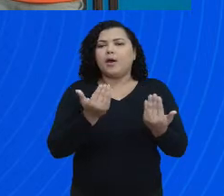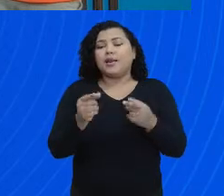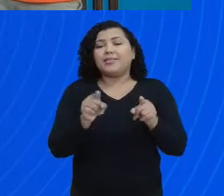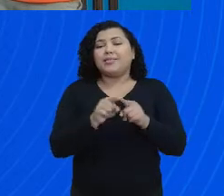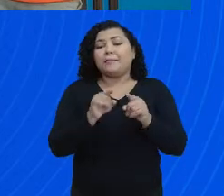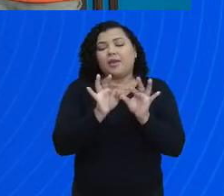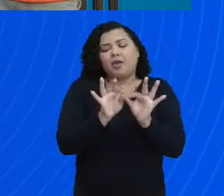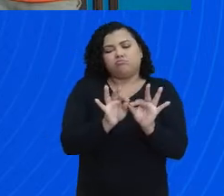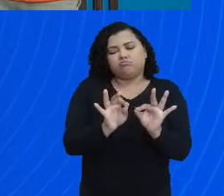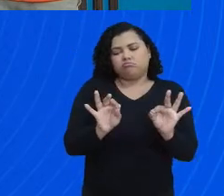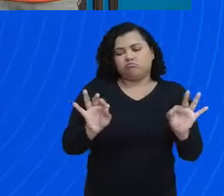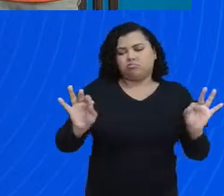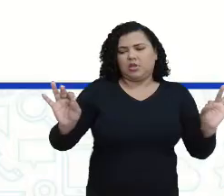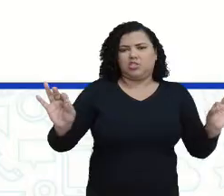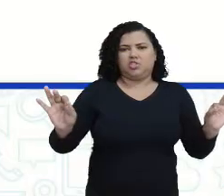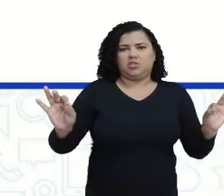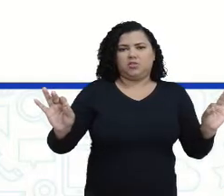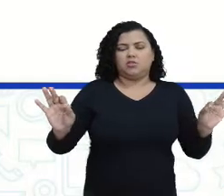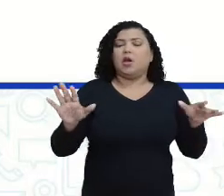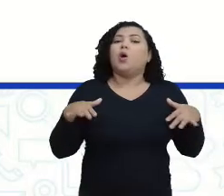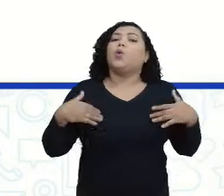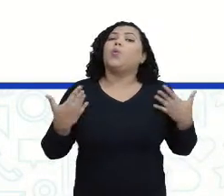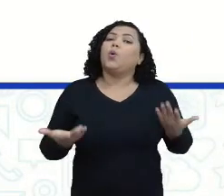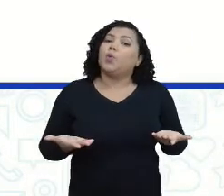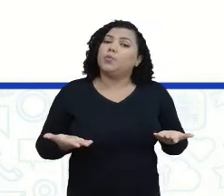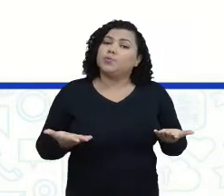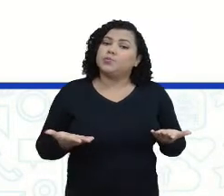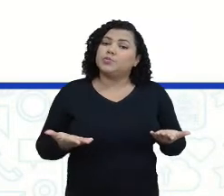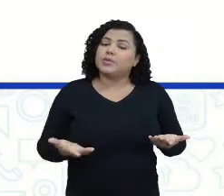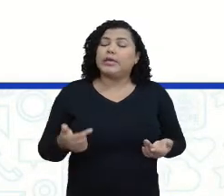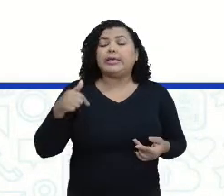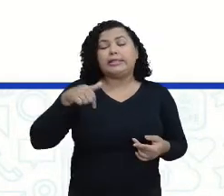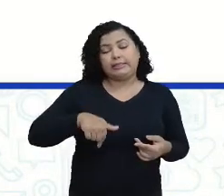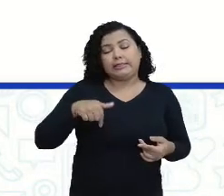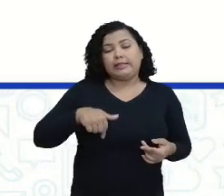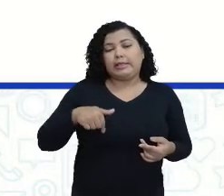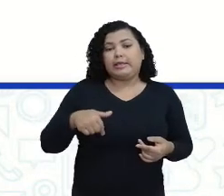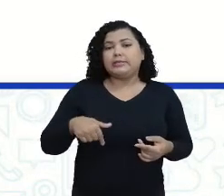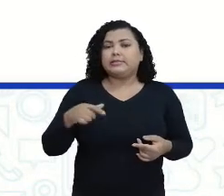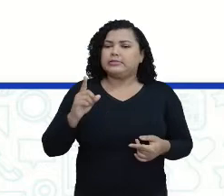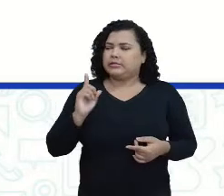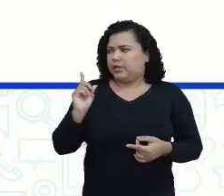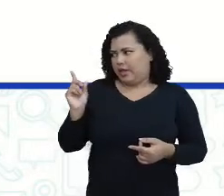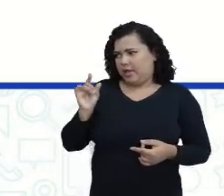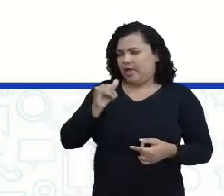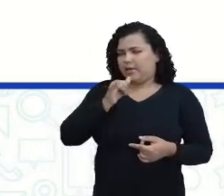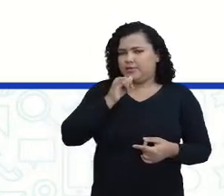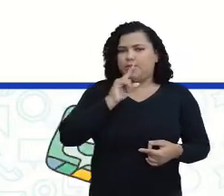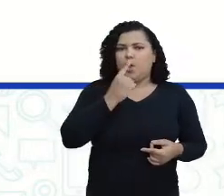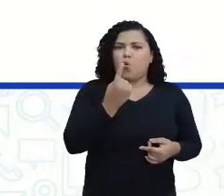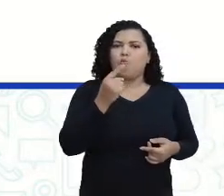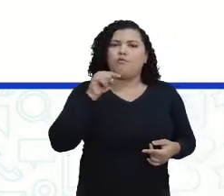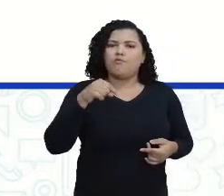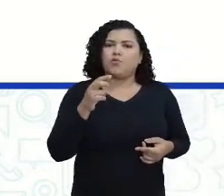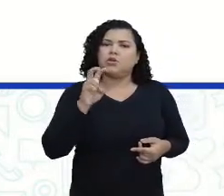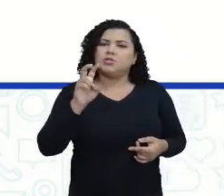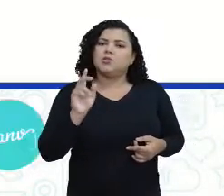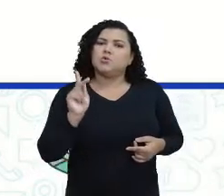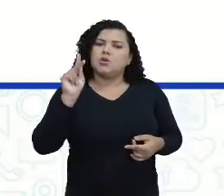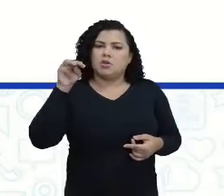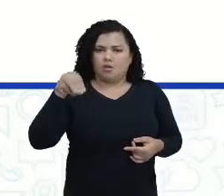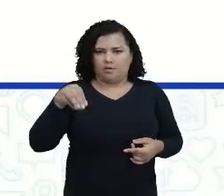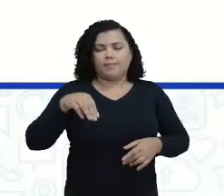a distância que eles precisam percorrer, que nesse caso é de 1,5 km. Eu também posso medir